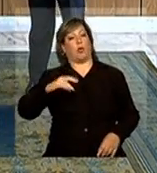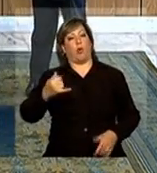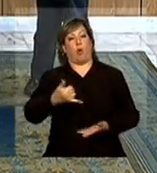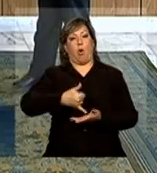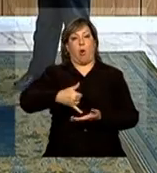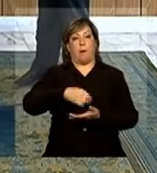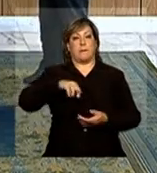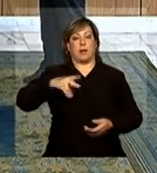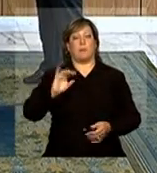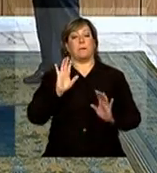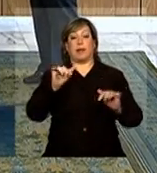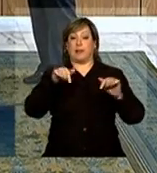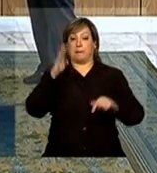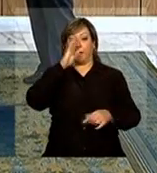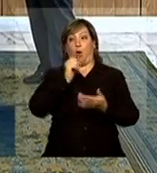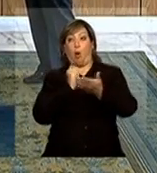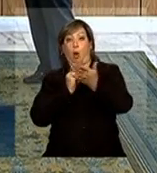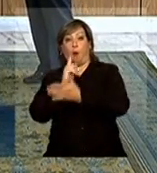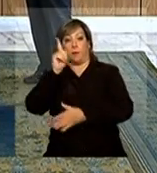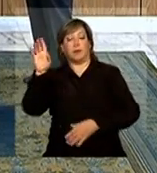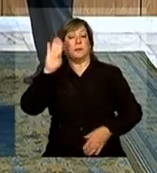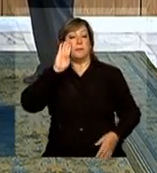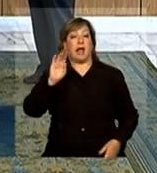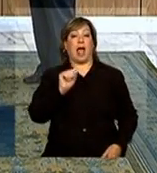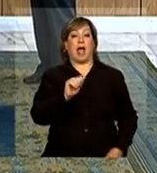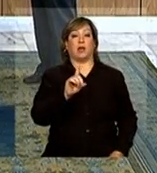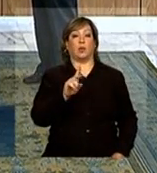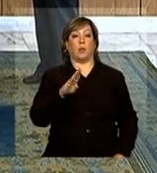da Tunísia, principalmente adubos.